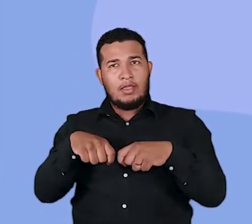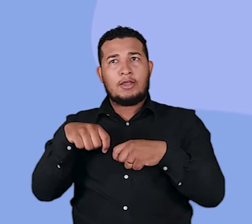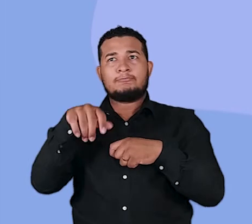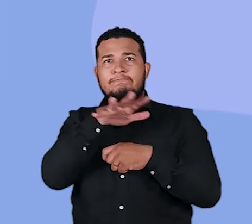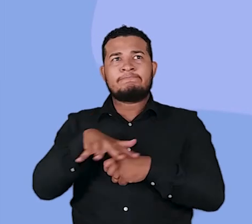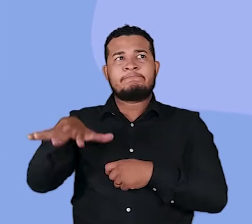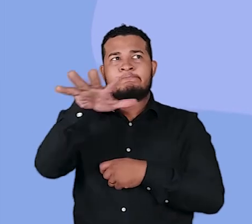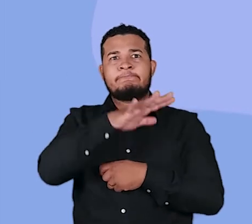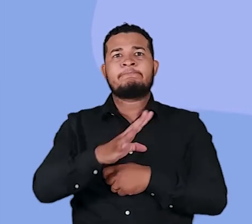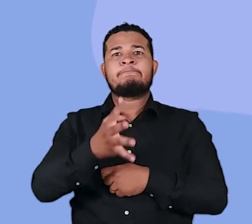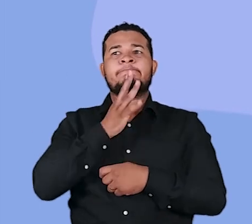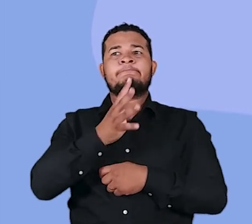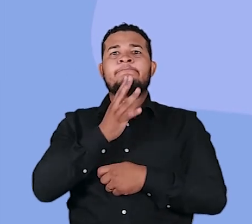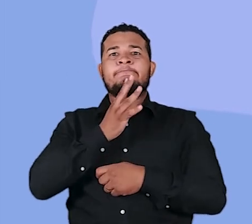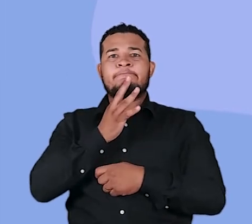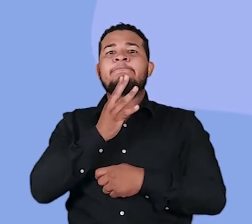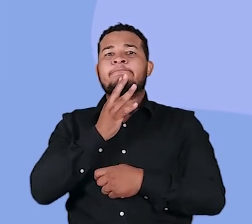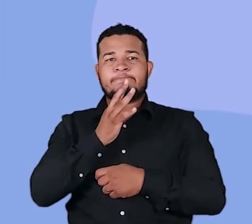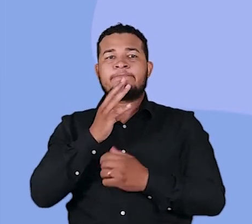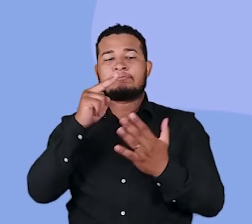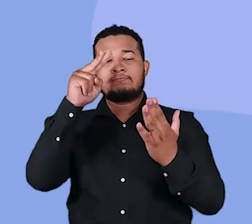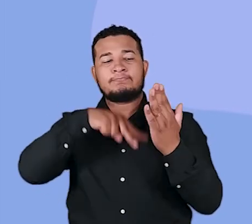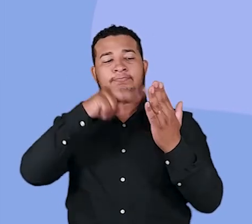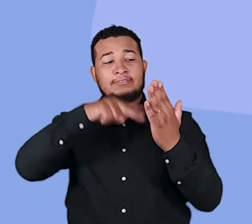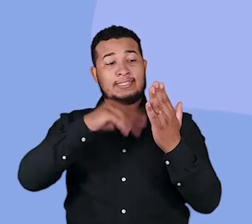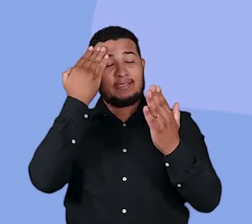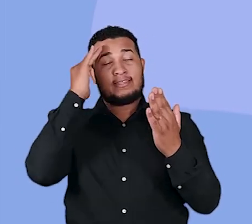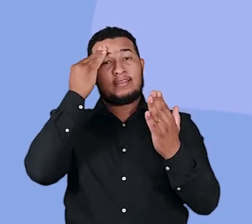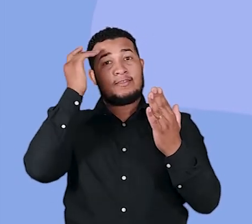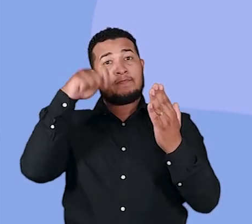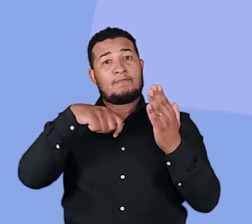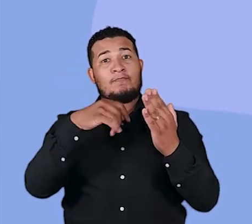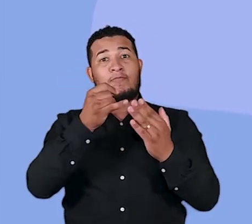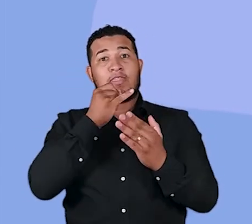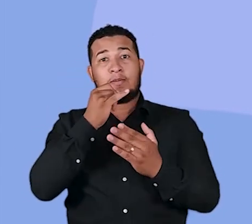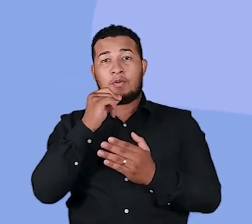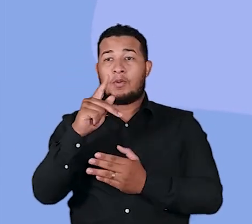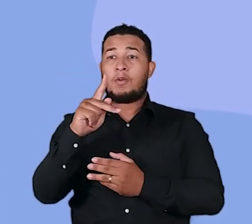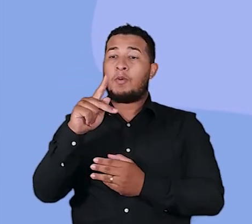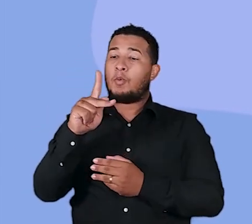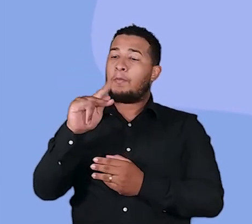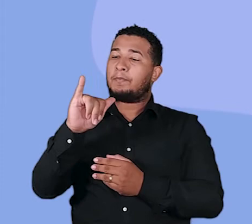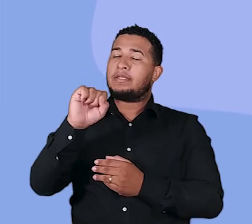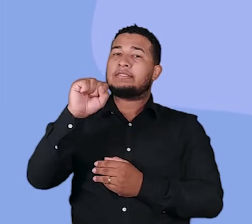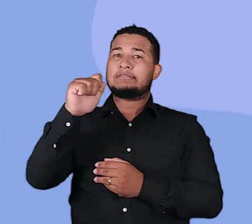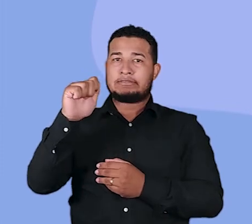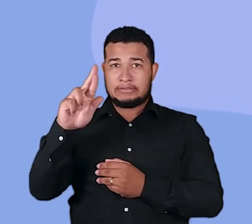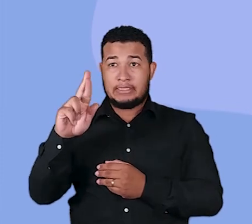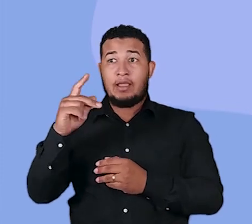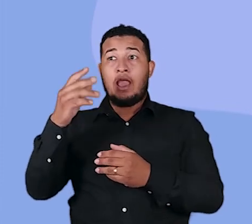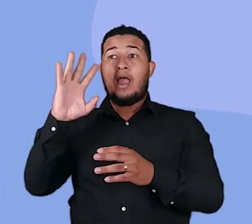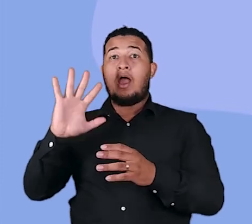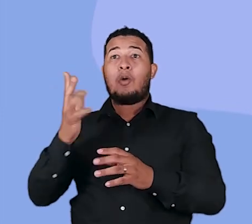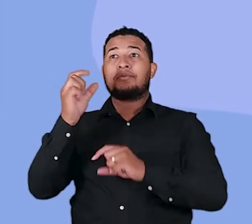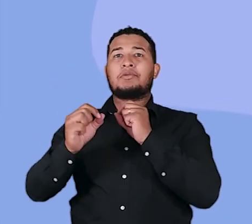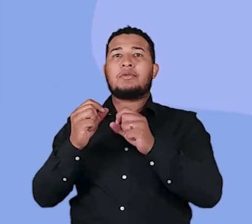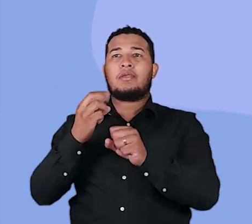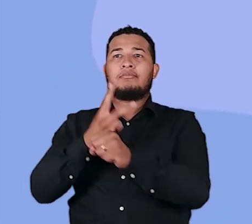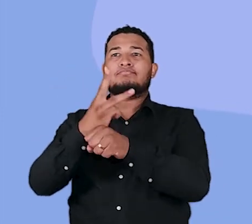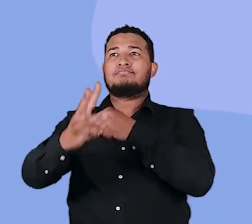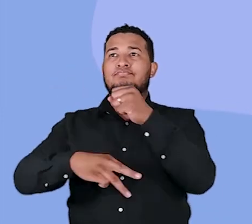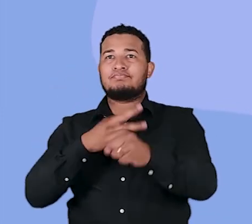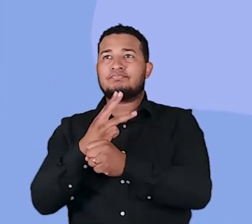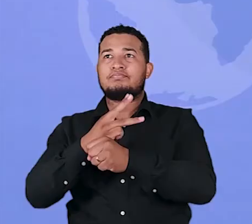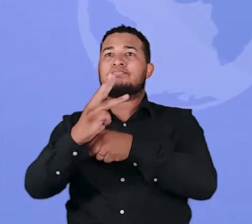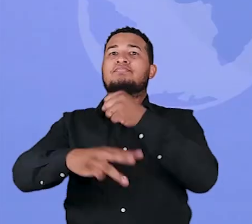capacidade global de entendimento. Aí está o exemplo aí. O PISA acontece de 3 em 3